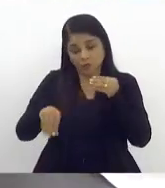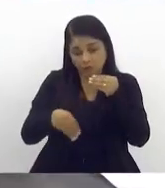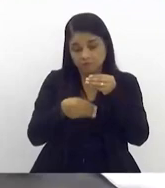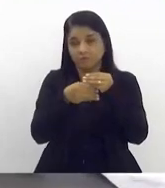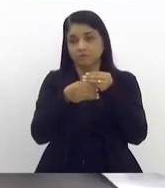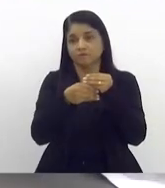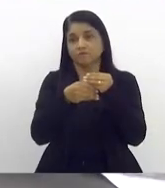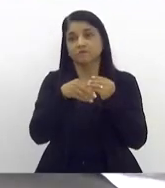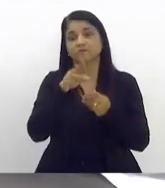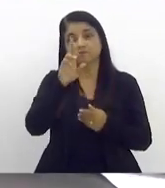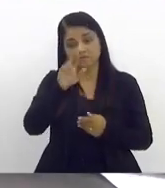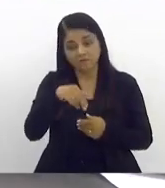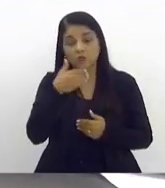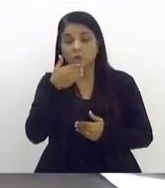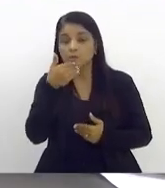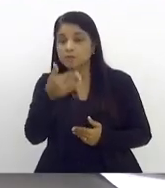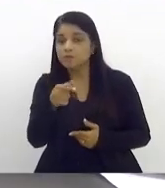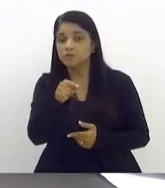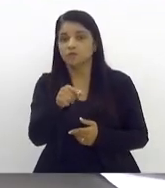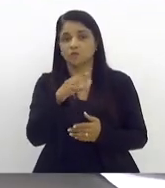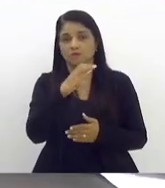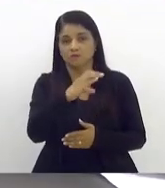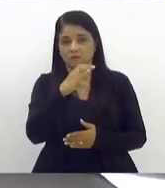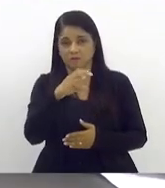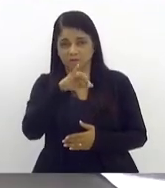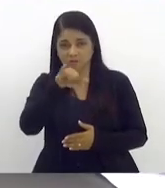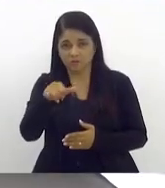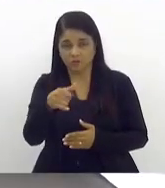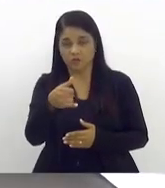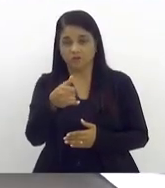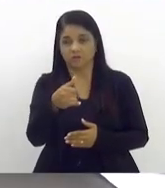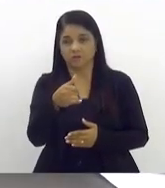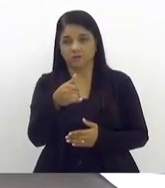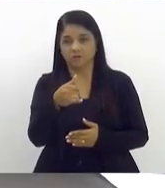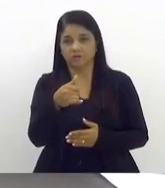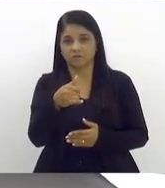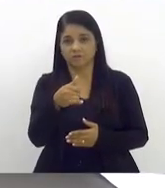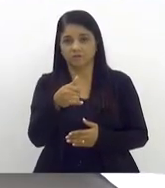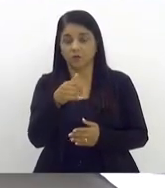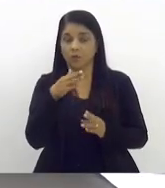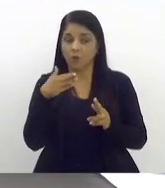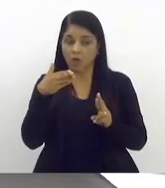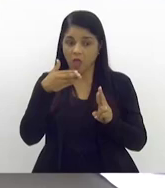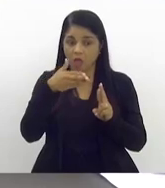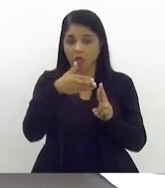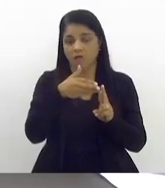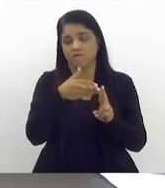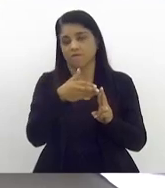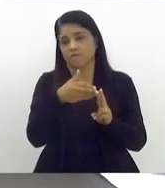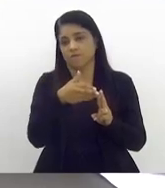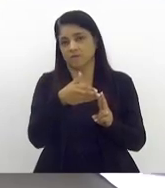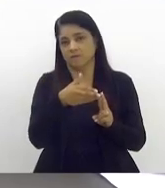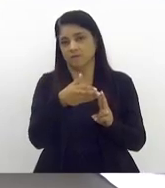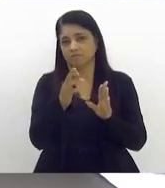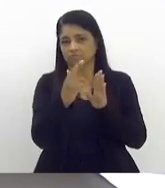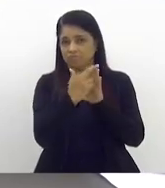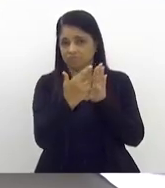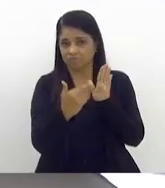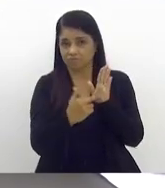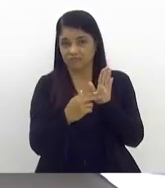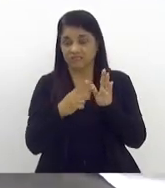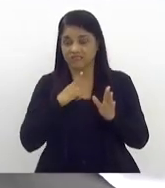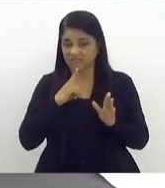também pedindo aqui que a CCJ marque isso como um referencial nosso. Ora, se você tem uma